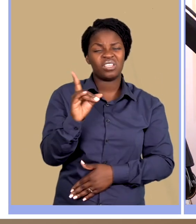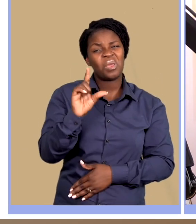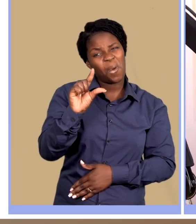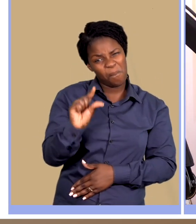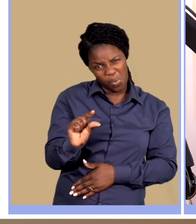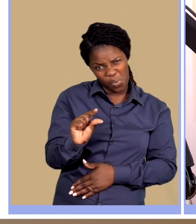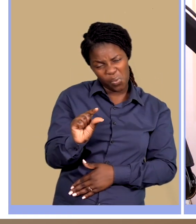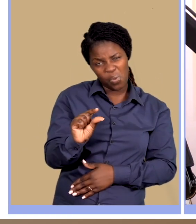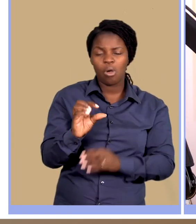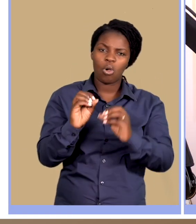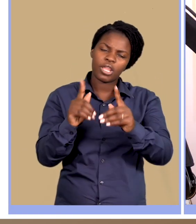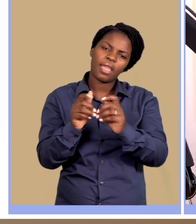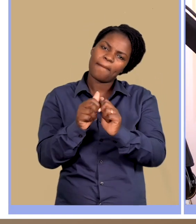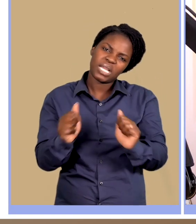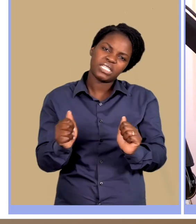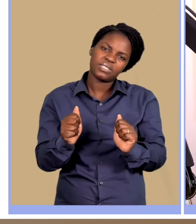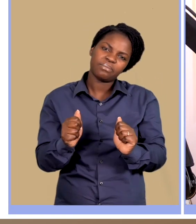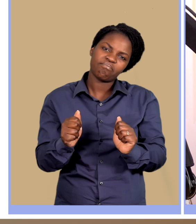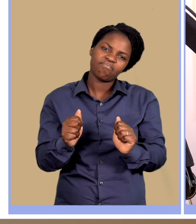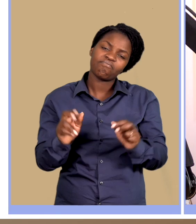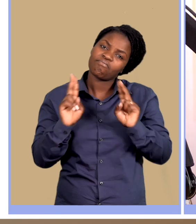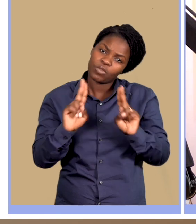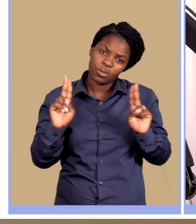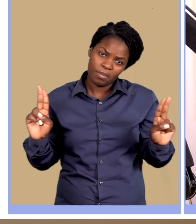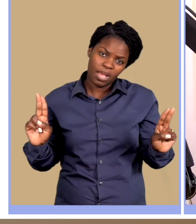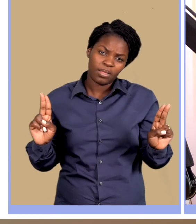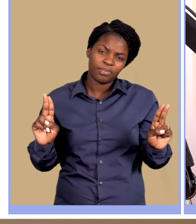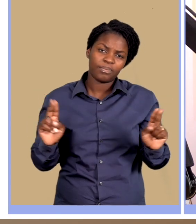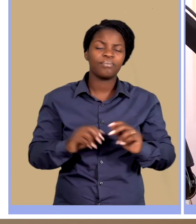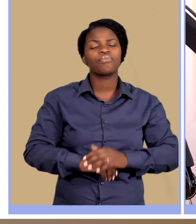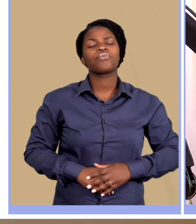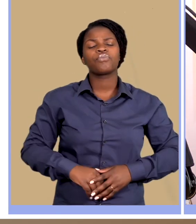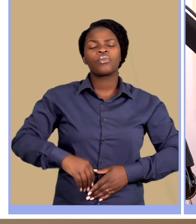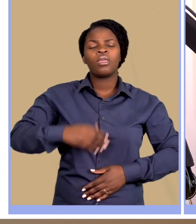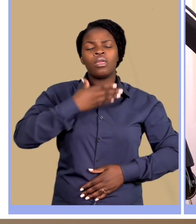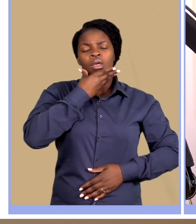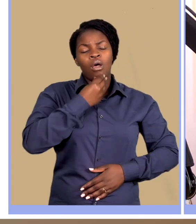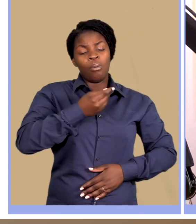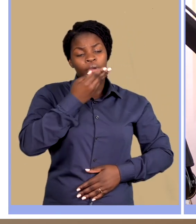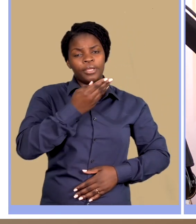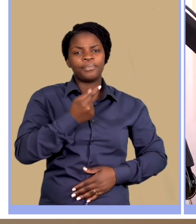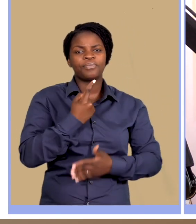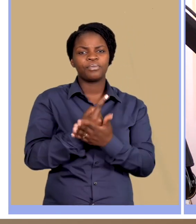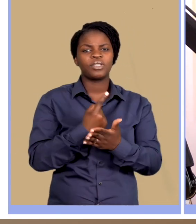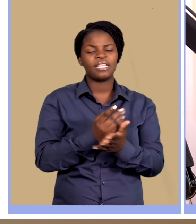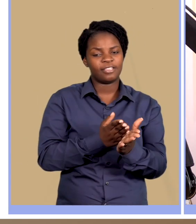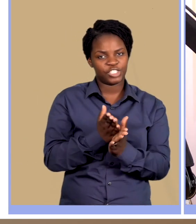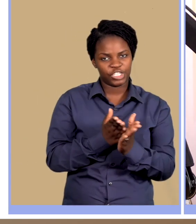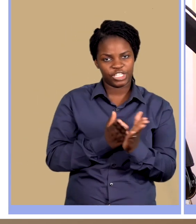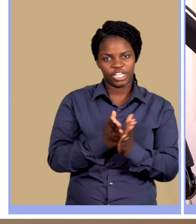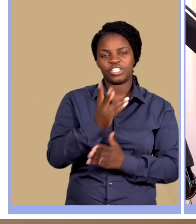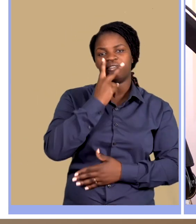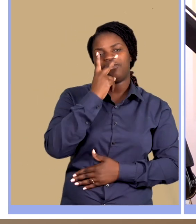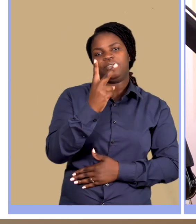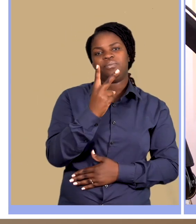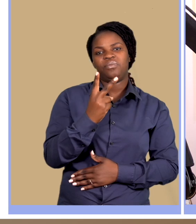reinar, Rafael Bata, meu grande amigo, a visão estratégica de como é que nós queremos fazer as coisas. Eu tenho dito nas minhas oratórias, o